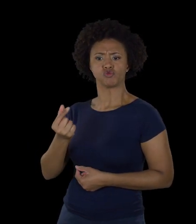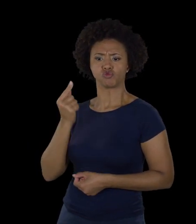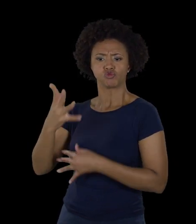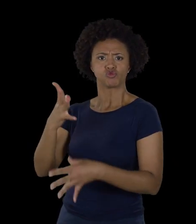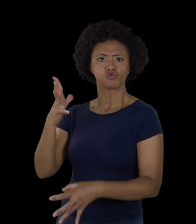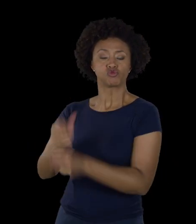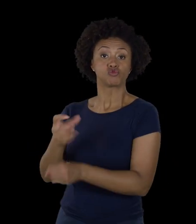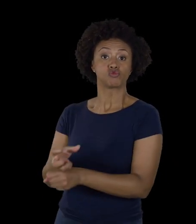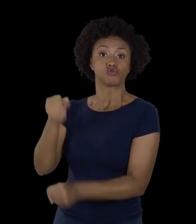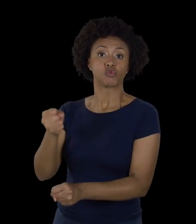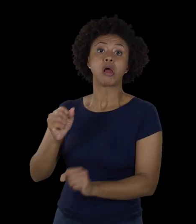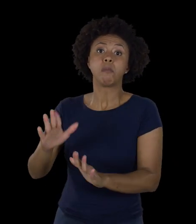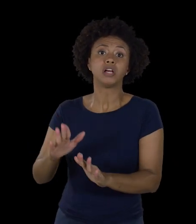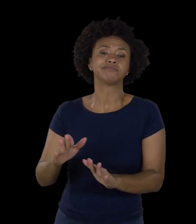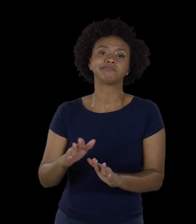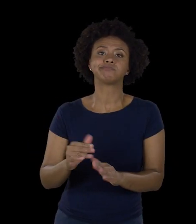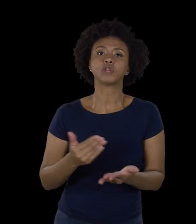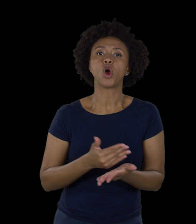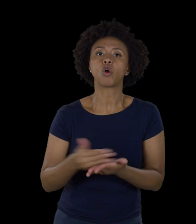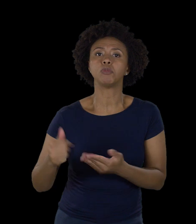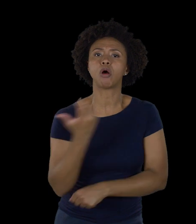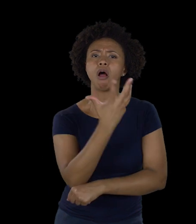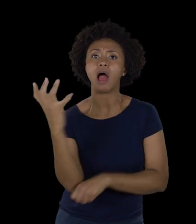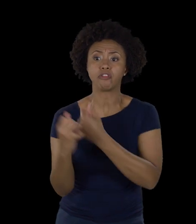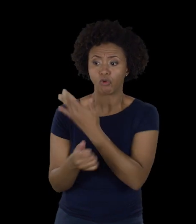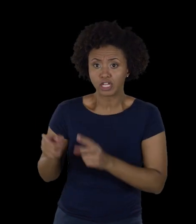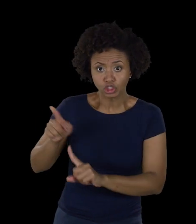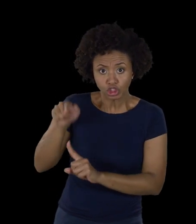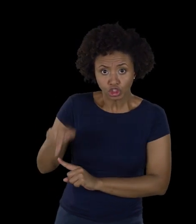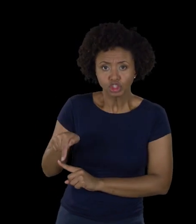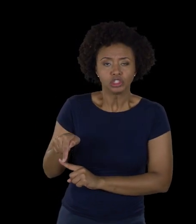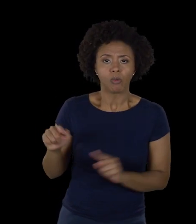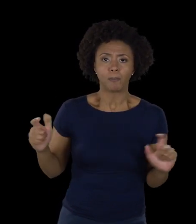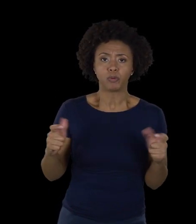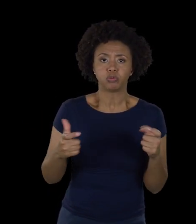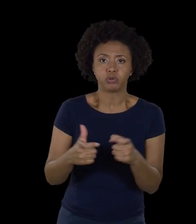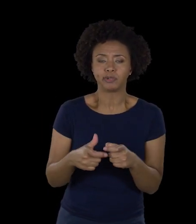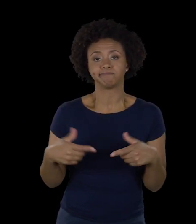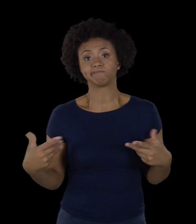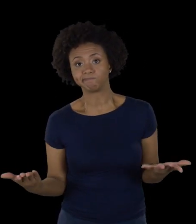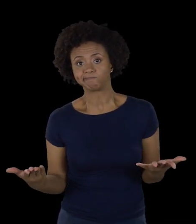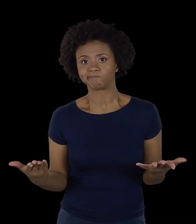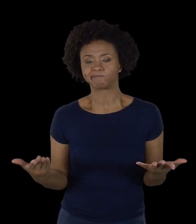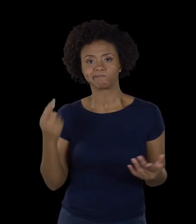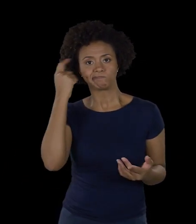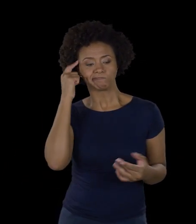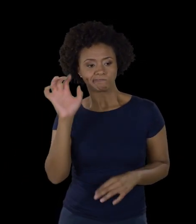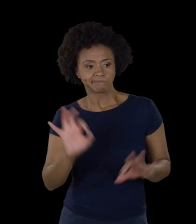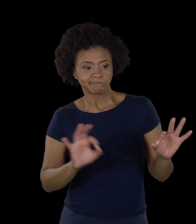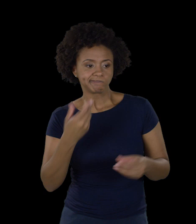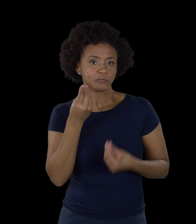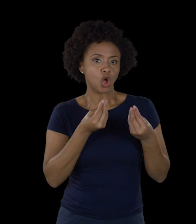mais adentro, a não ser na faixa litorânea. Então, por uma questão de logística, de custo, não compensava adentrar